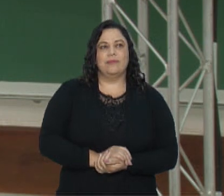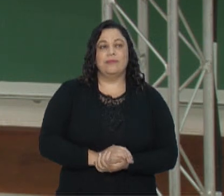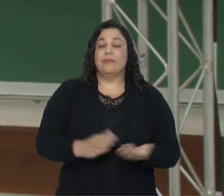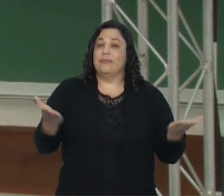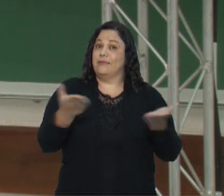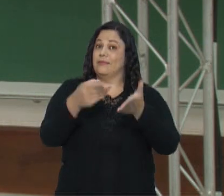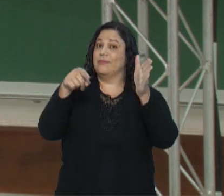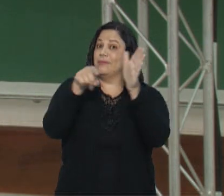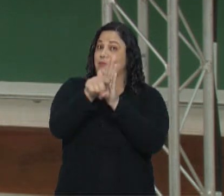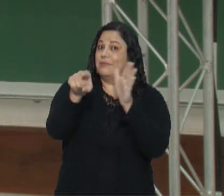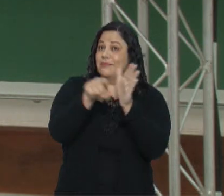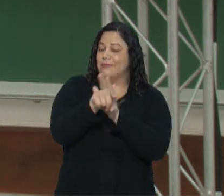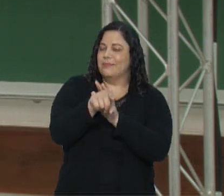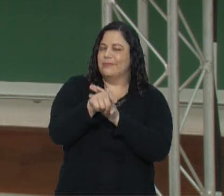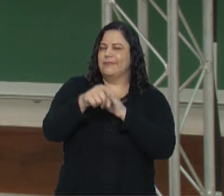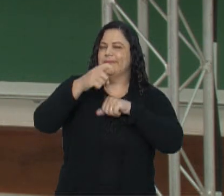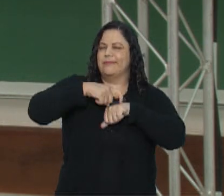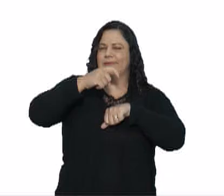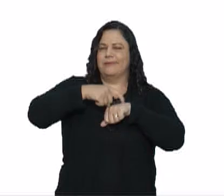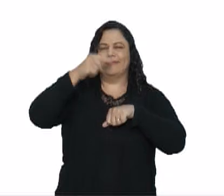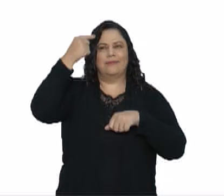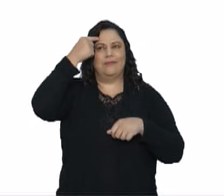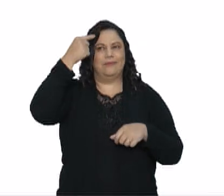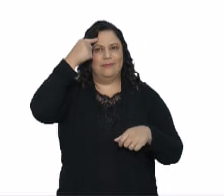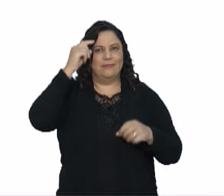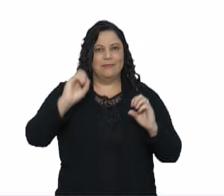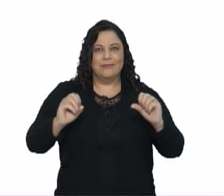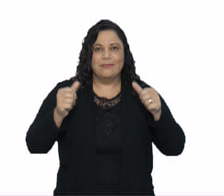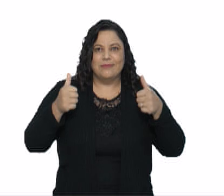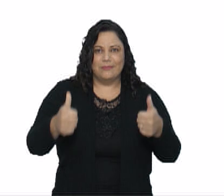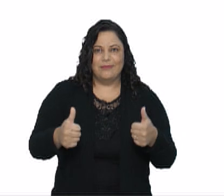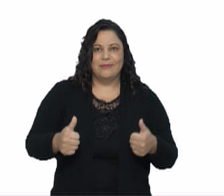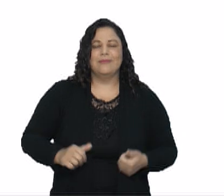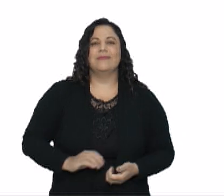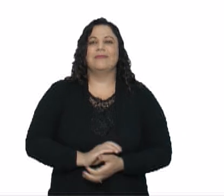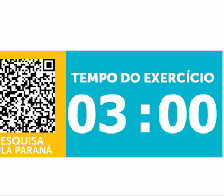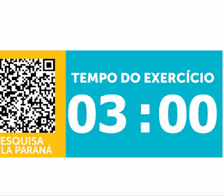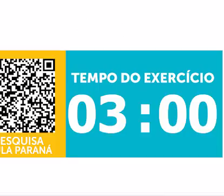Agora um tempinho para vocês pensarem, ok?